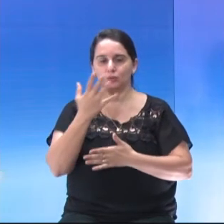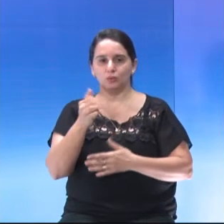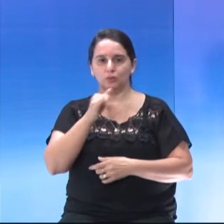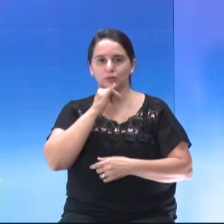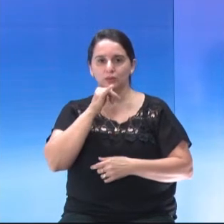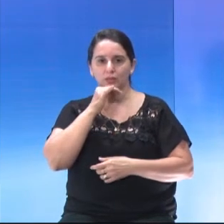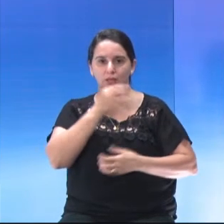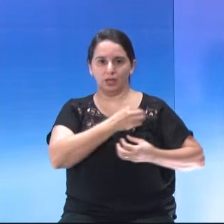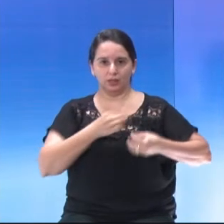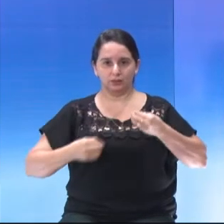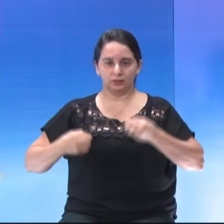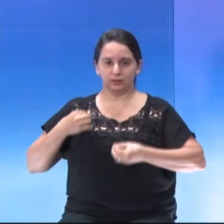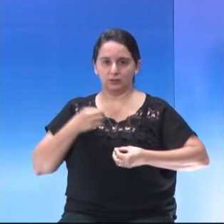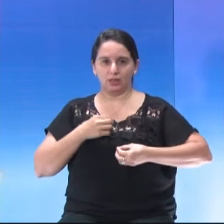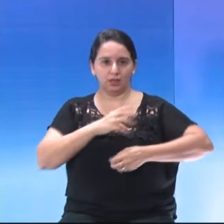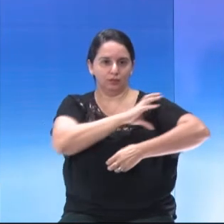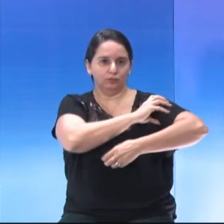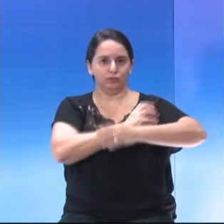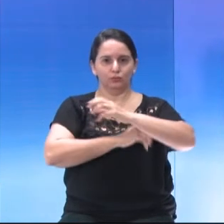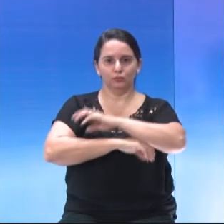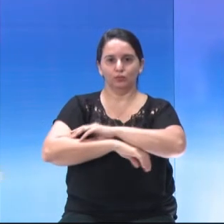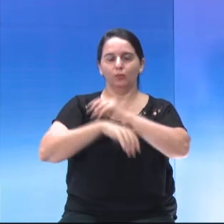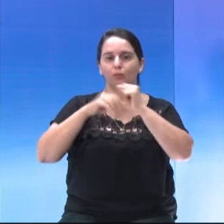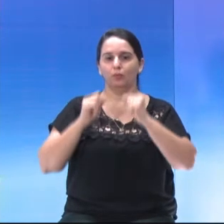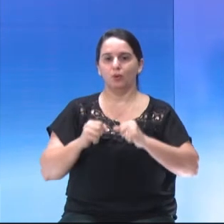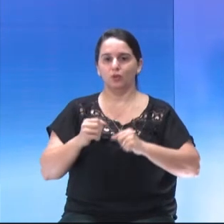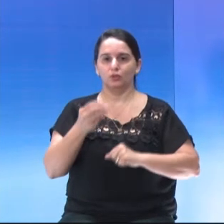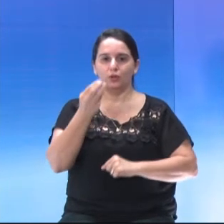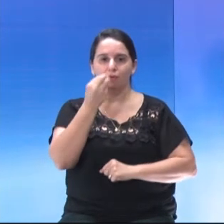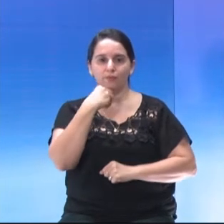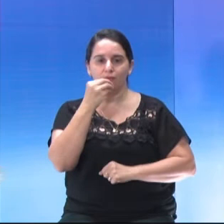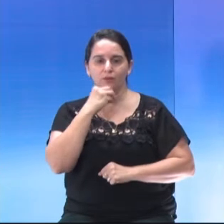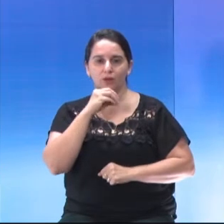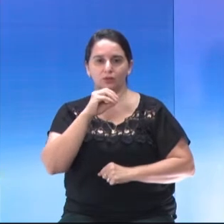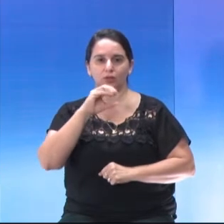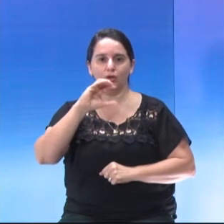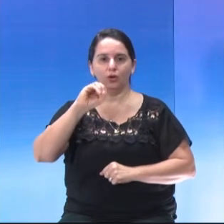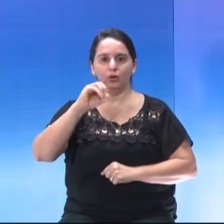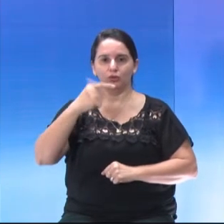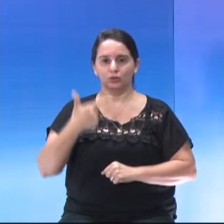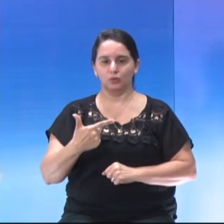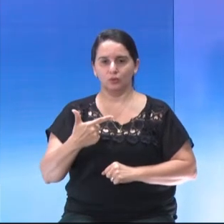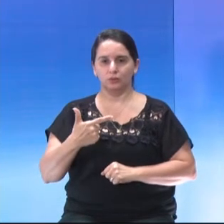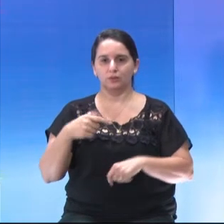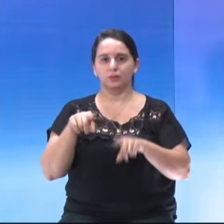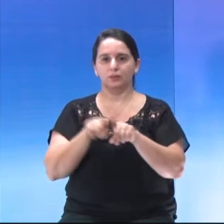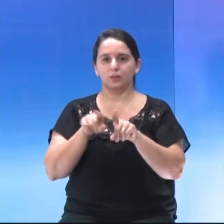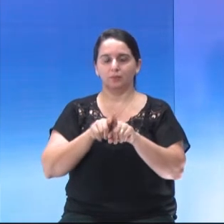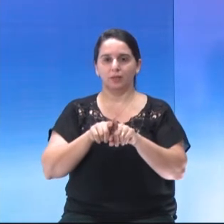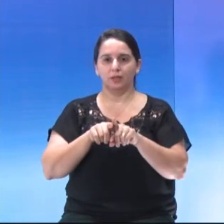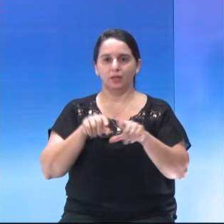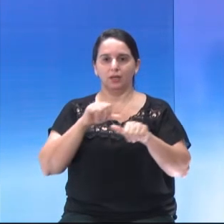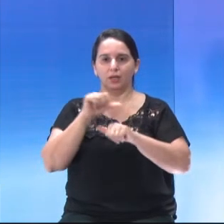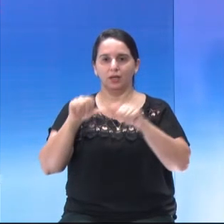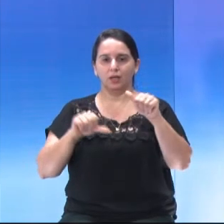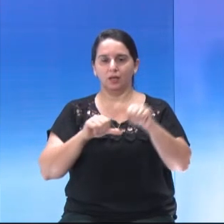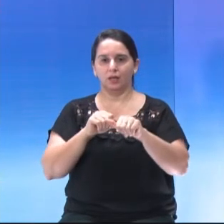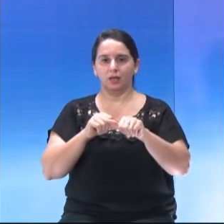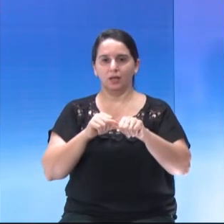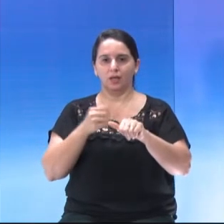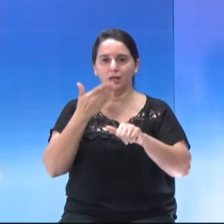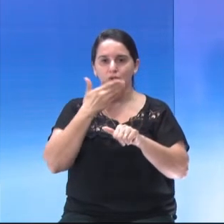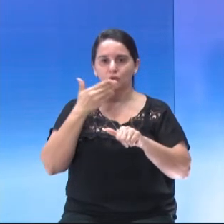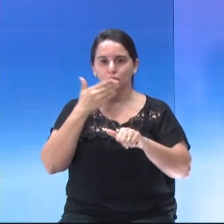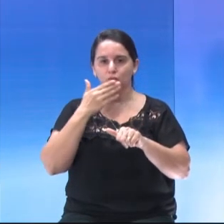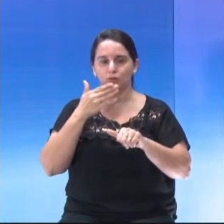células musculares podem sofrer déficits de O2 e a glicose ser convertida em 2 moléculas de ácido